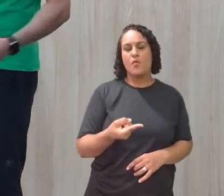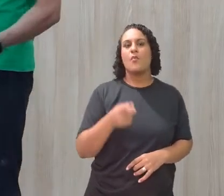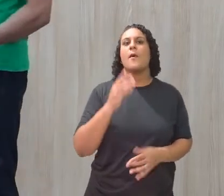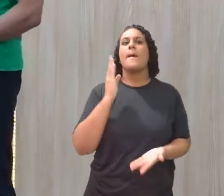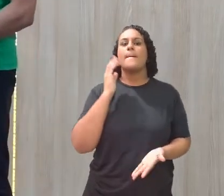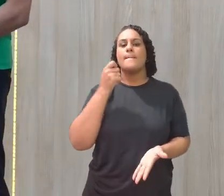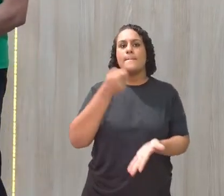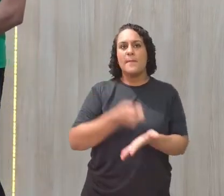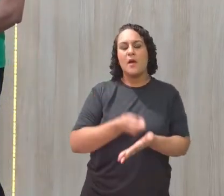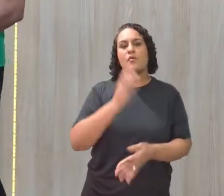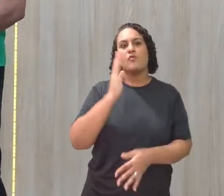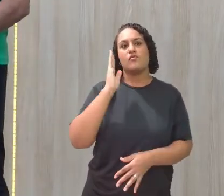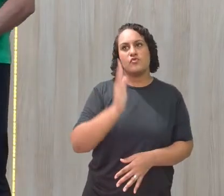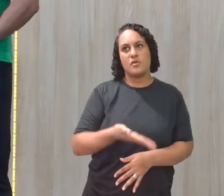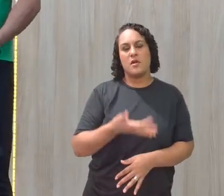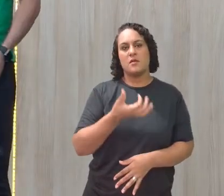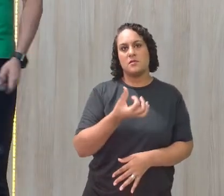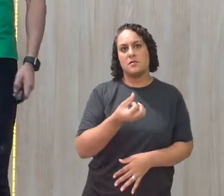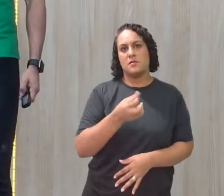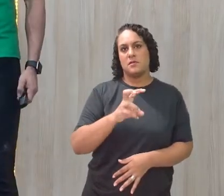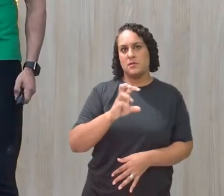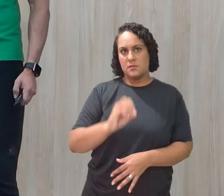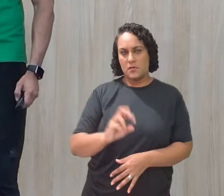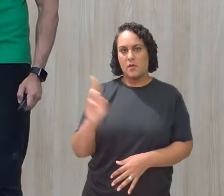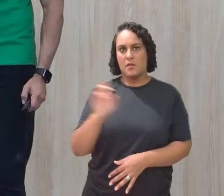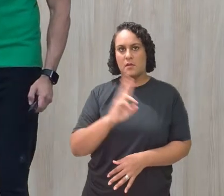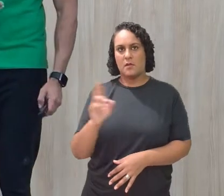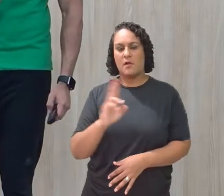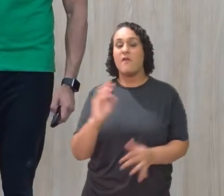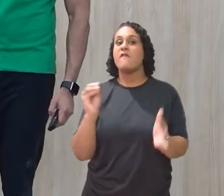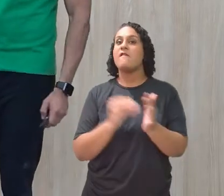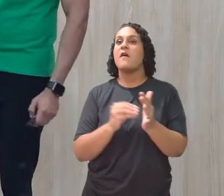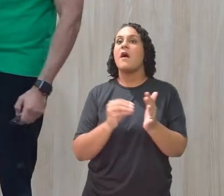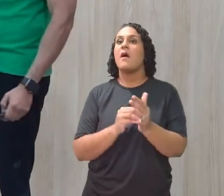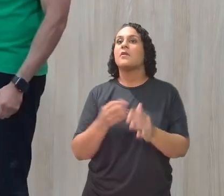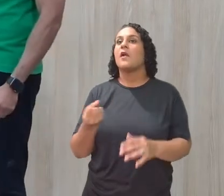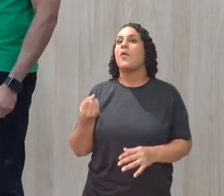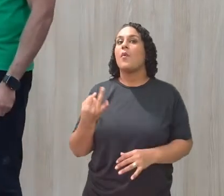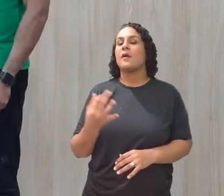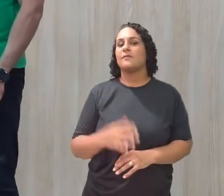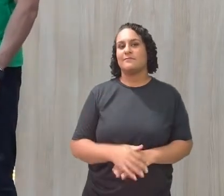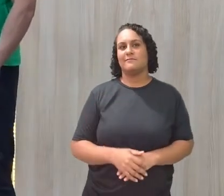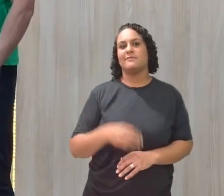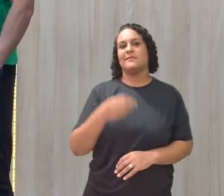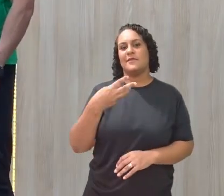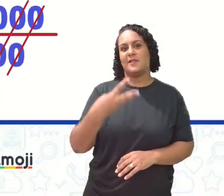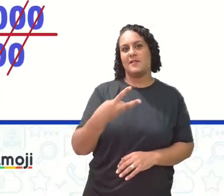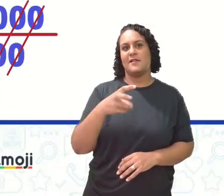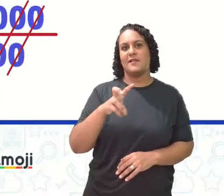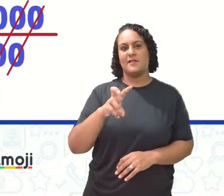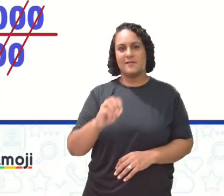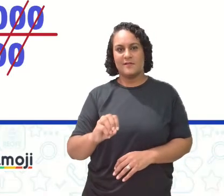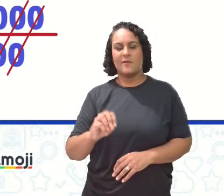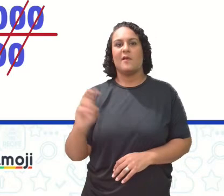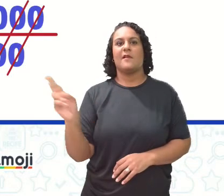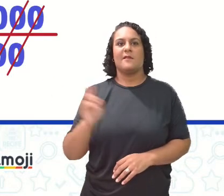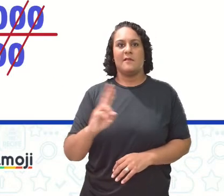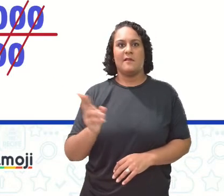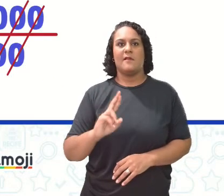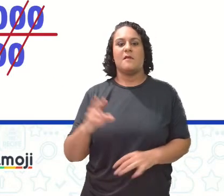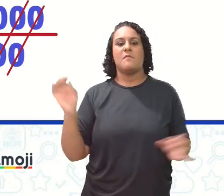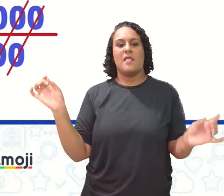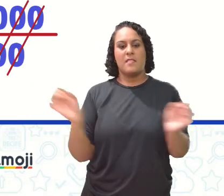pagou R$650, então só falta aí ela pagar quanto? R$350